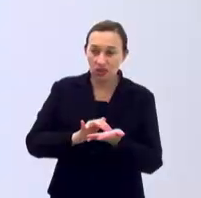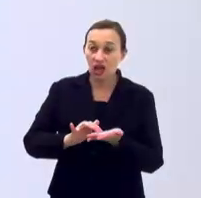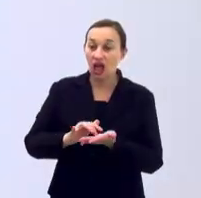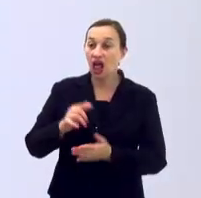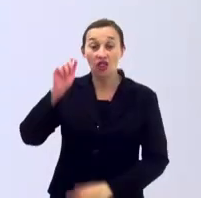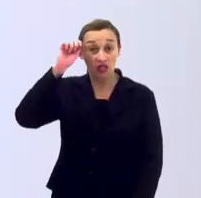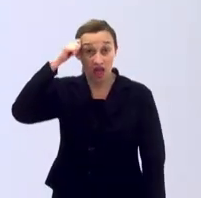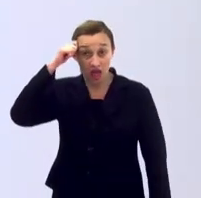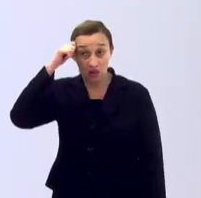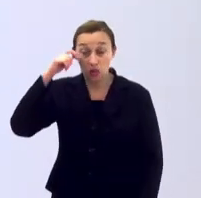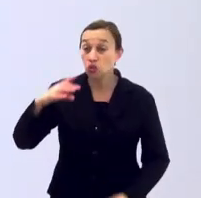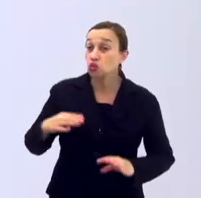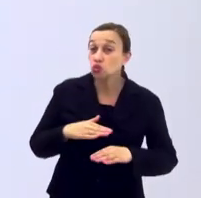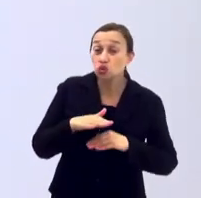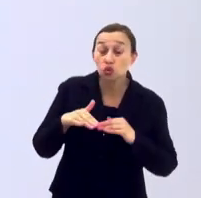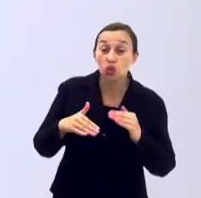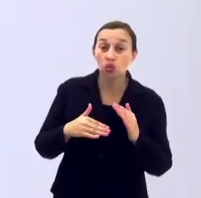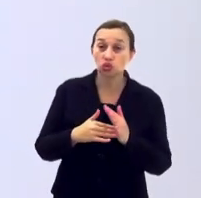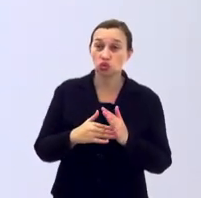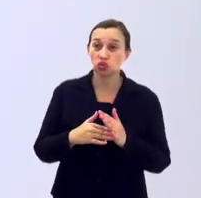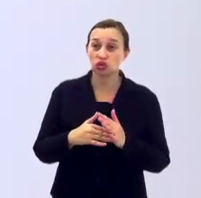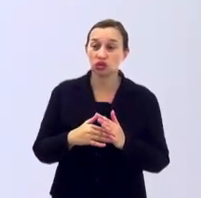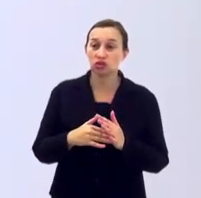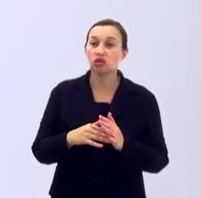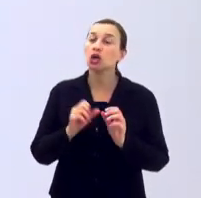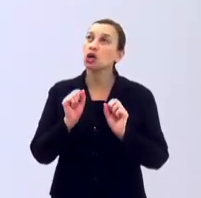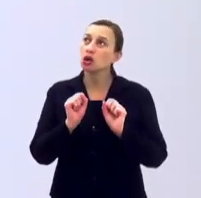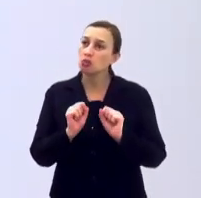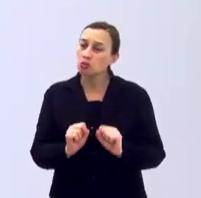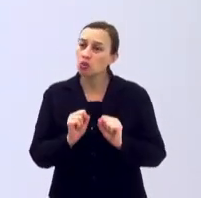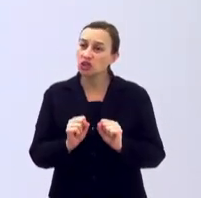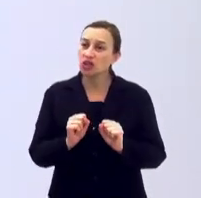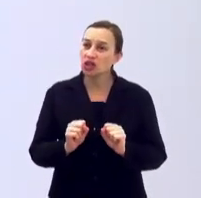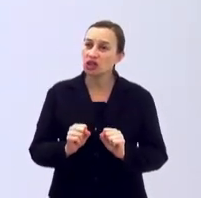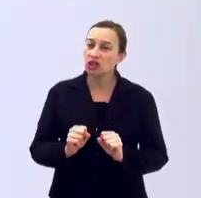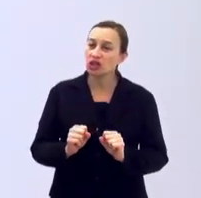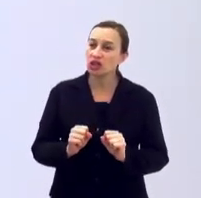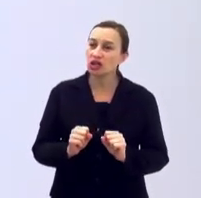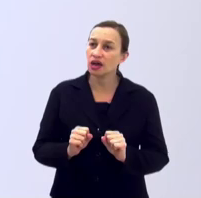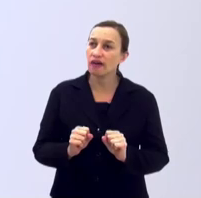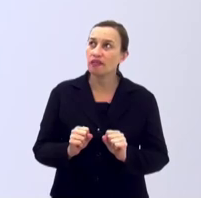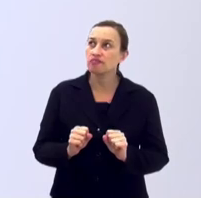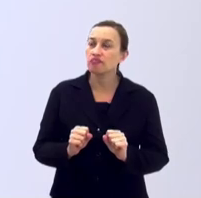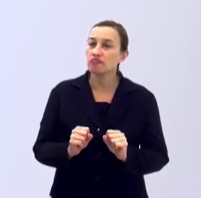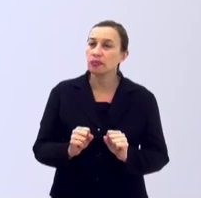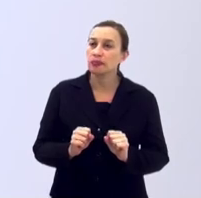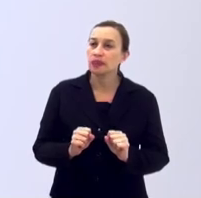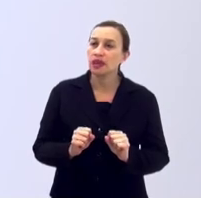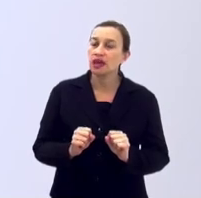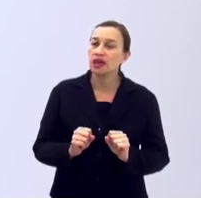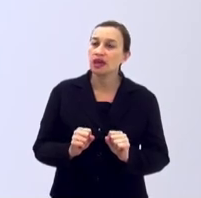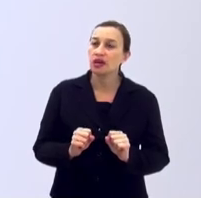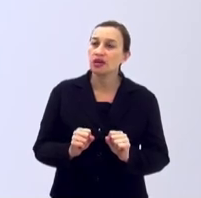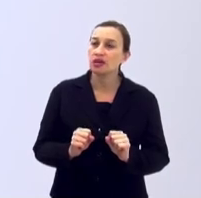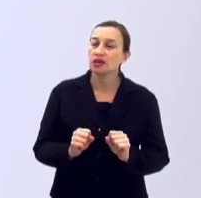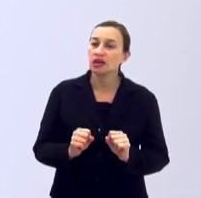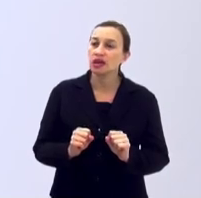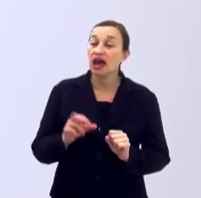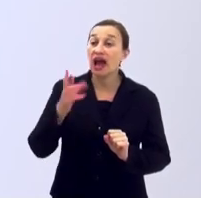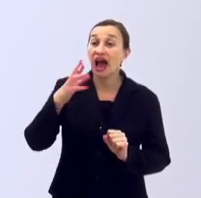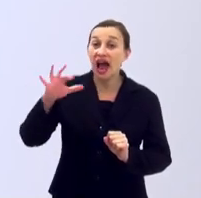negros, todos aqueles que, de alguma forma, poderiam, segundo eles, fazer com que